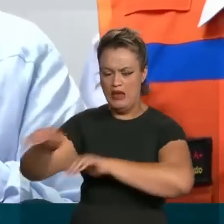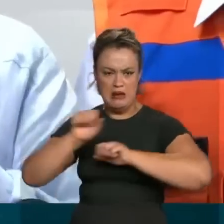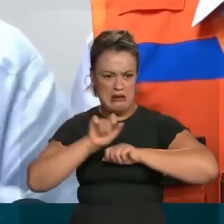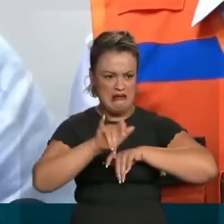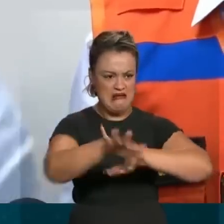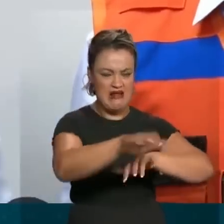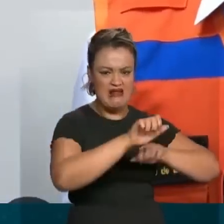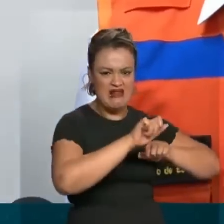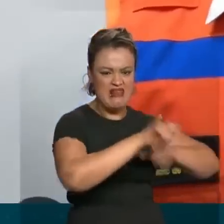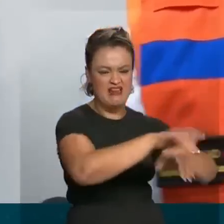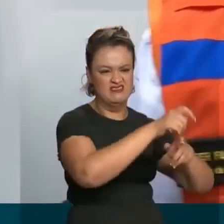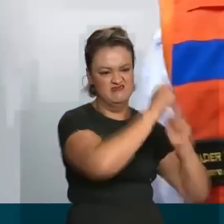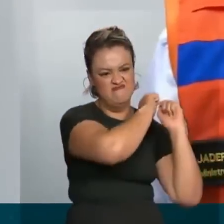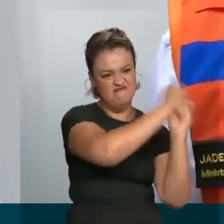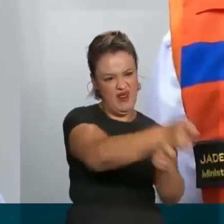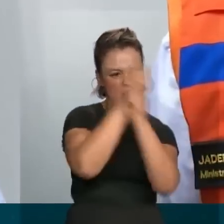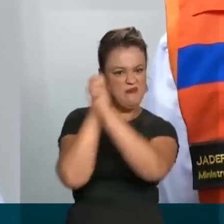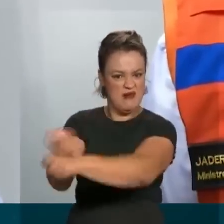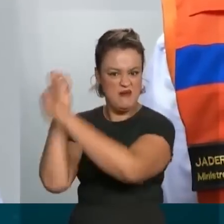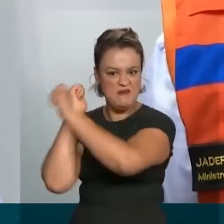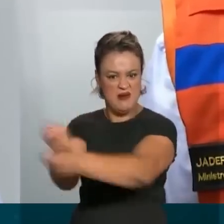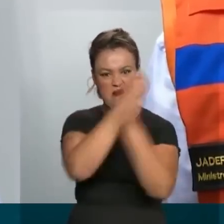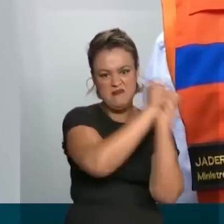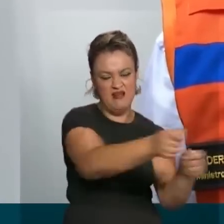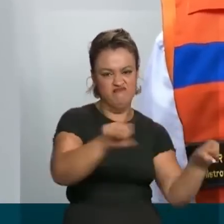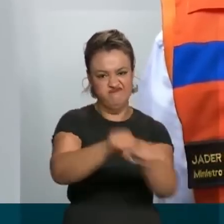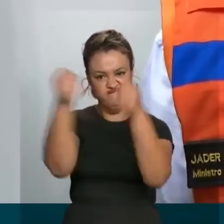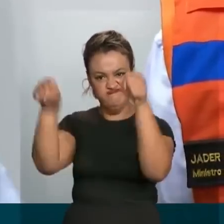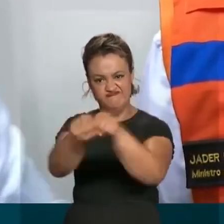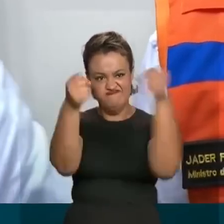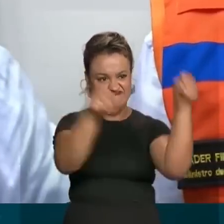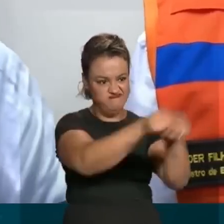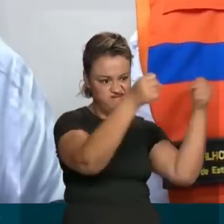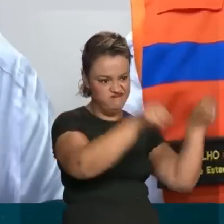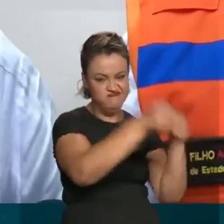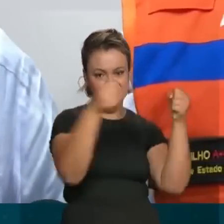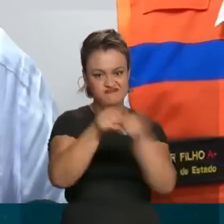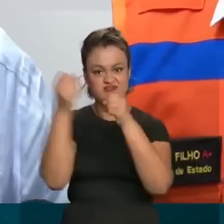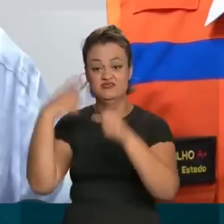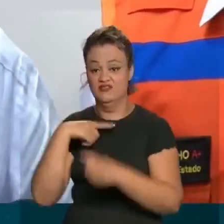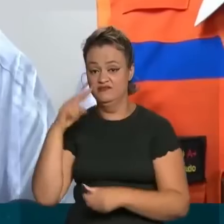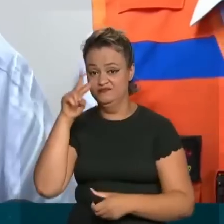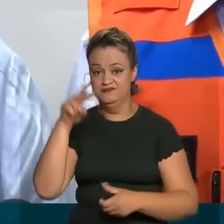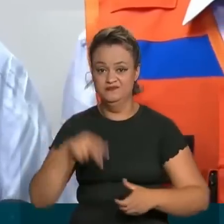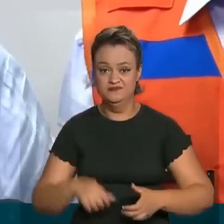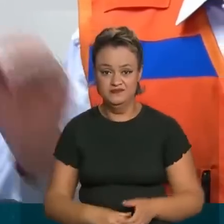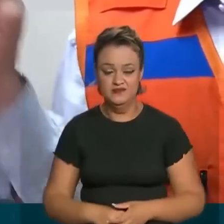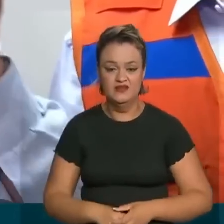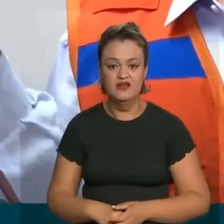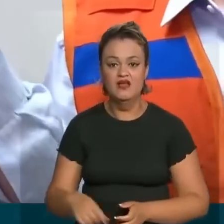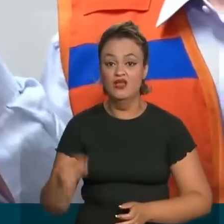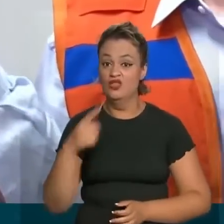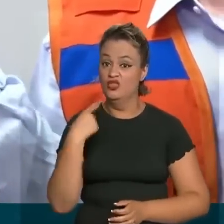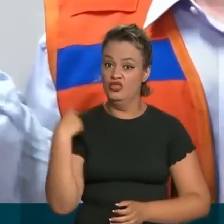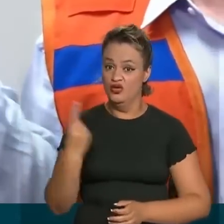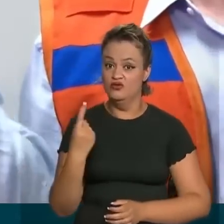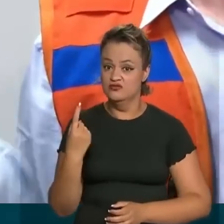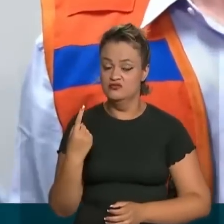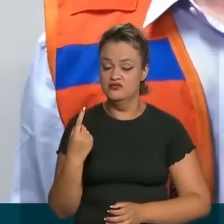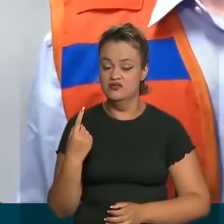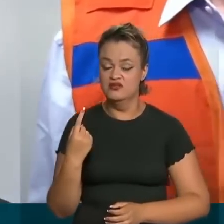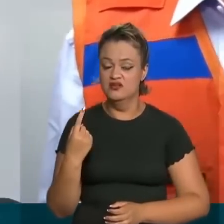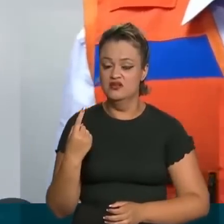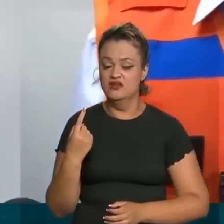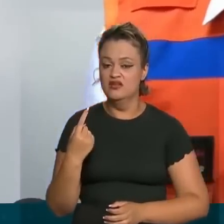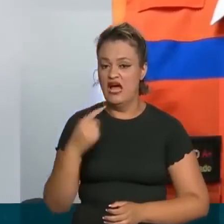como verdadeiros vândalos, destruindo o que encontrava pela frente. Nós achamos que